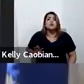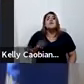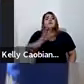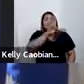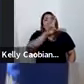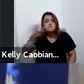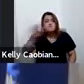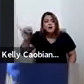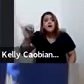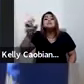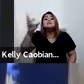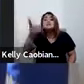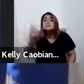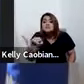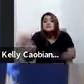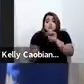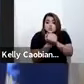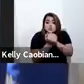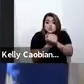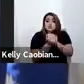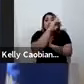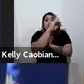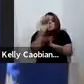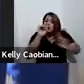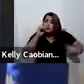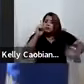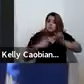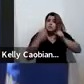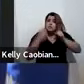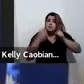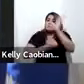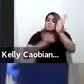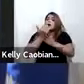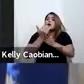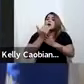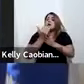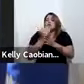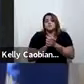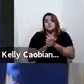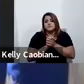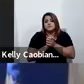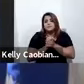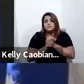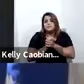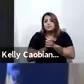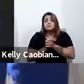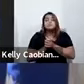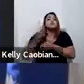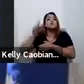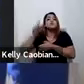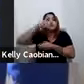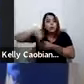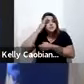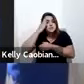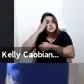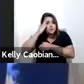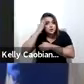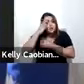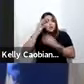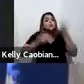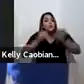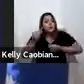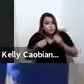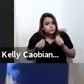estivessem sob o guarda-chuva da entidade sindical. Nós sabemos como é que foram as consequências